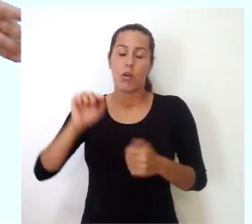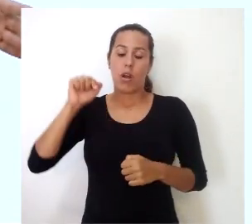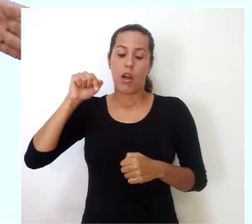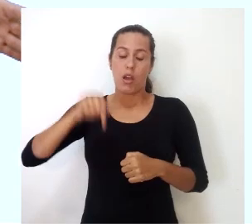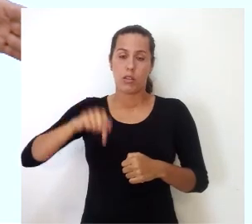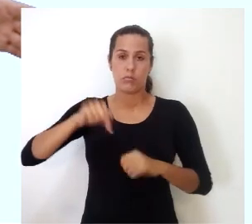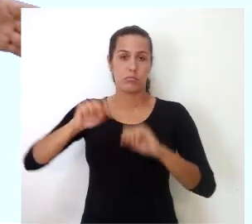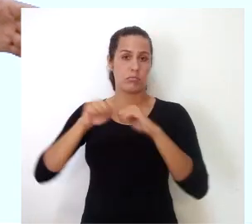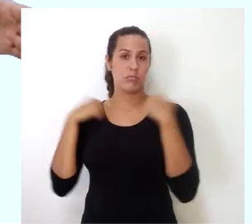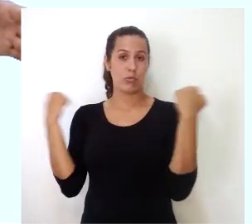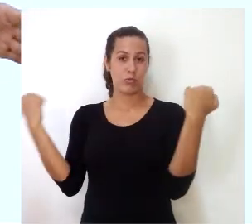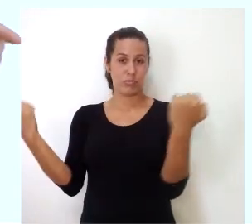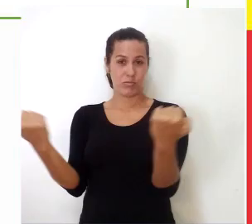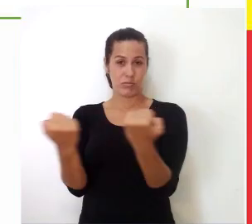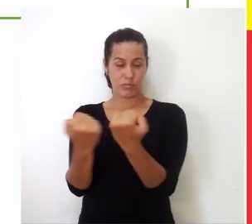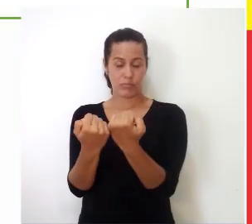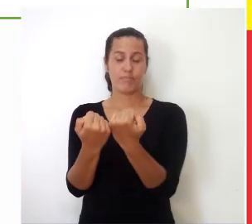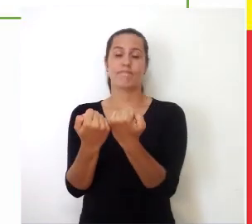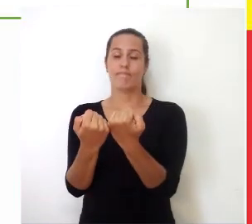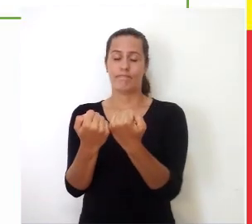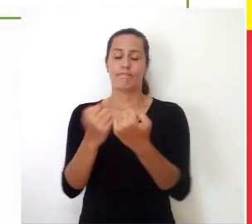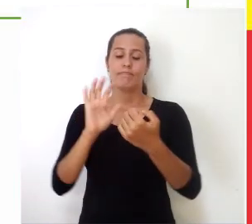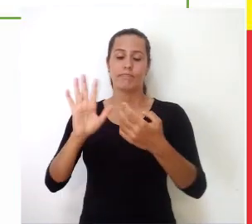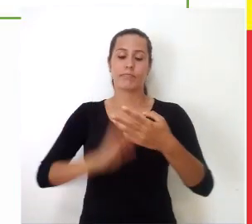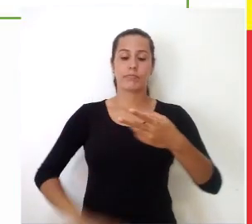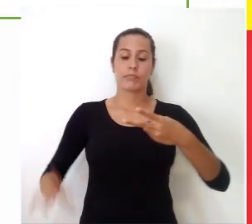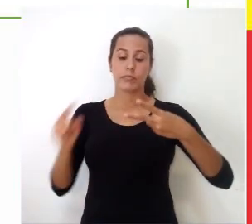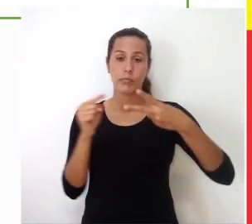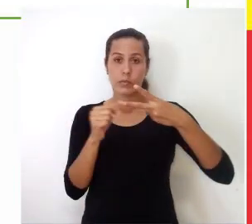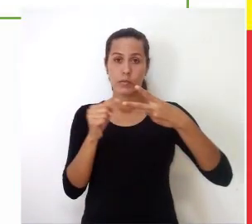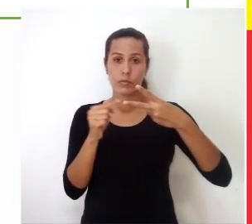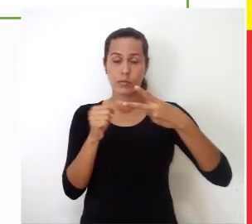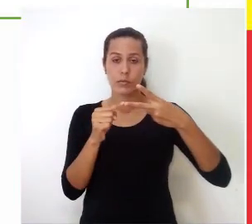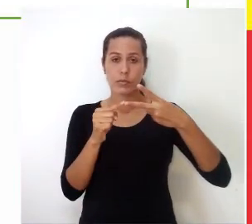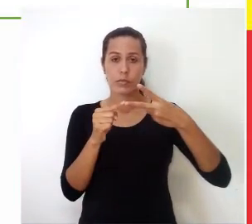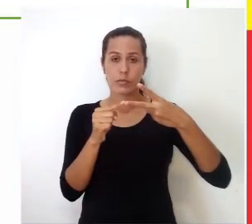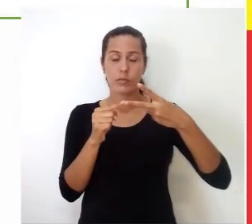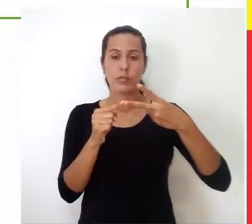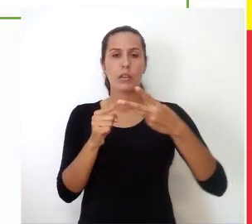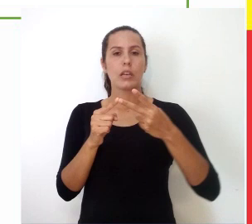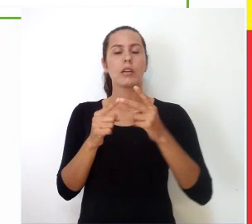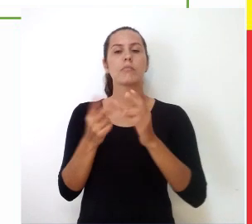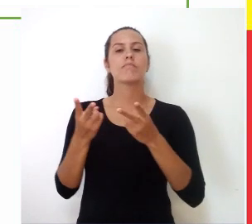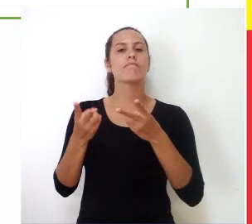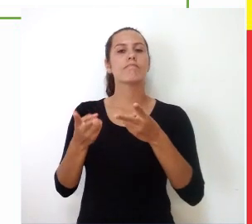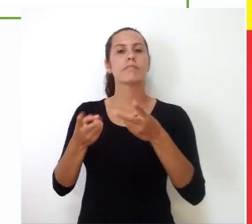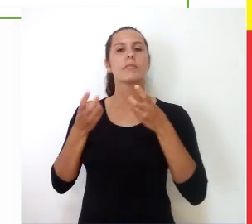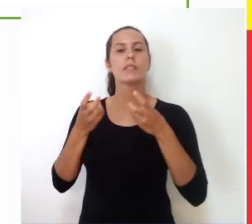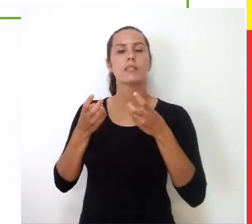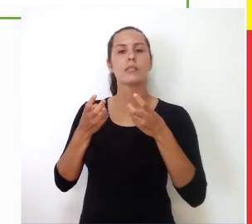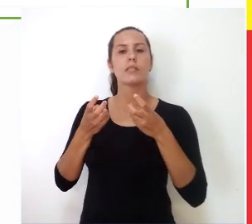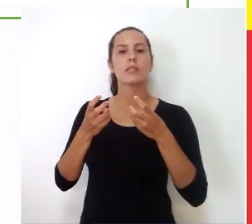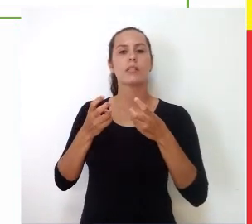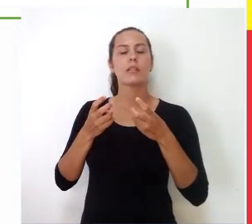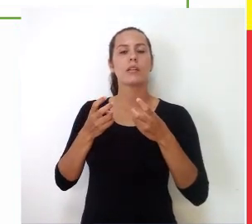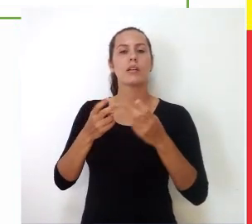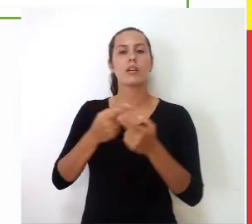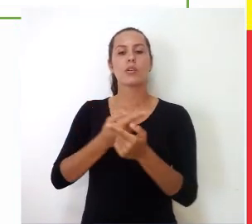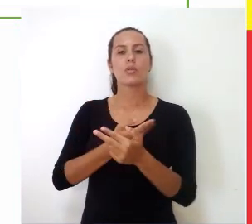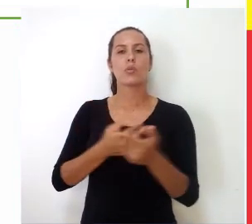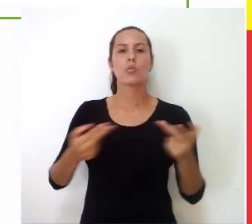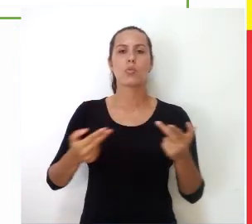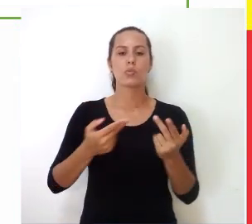essa sociedade plural. Segundo objetivo, nós temos identificar princípios éticos em